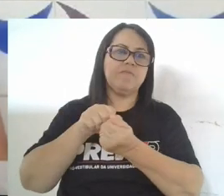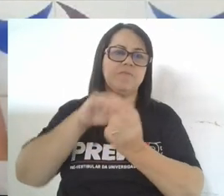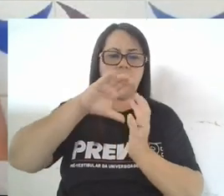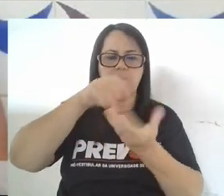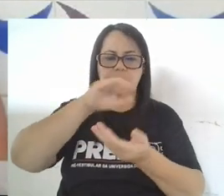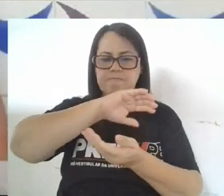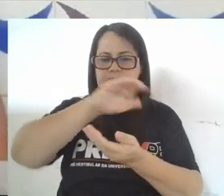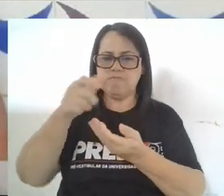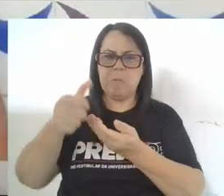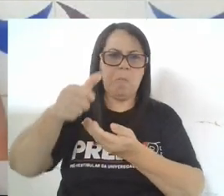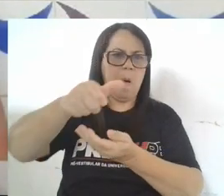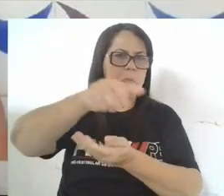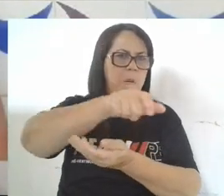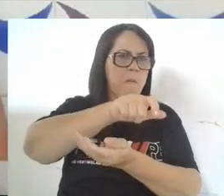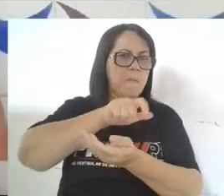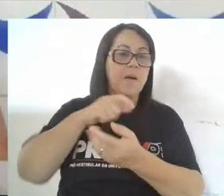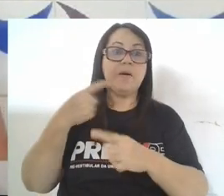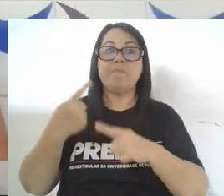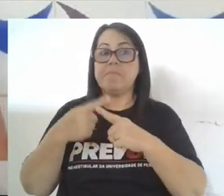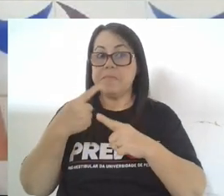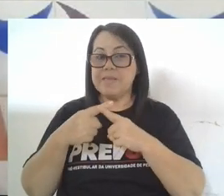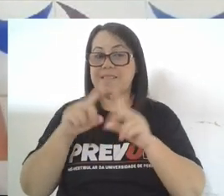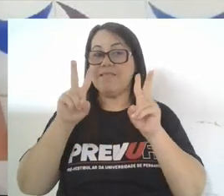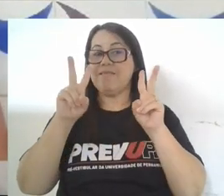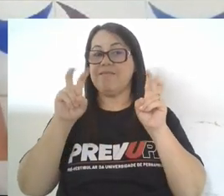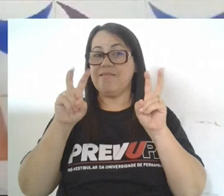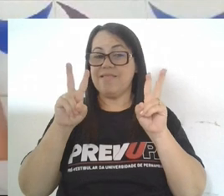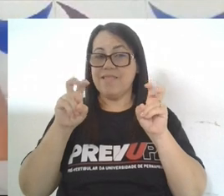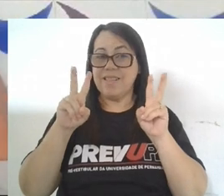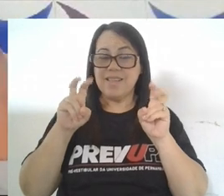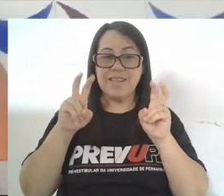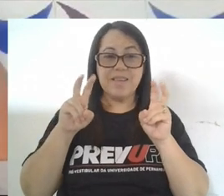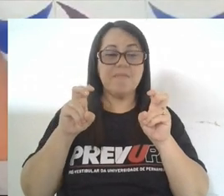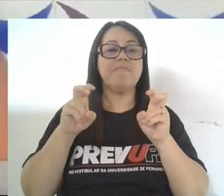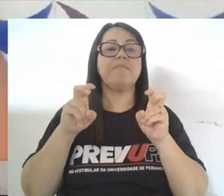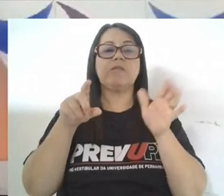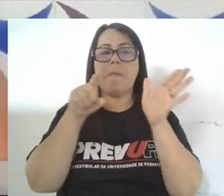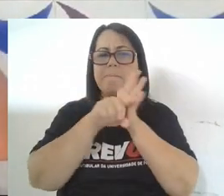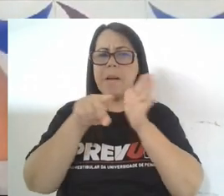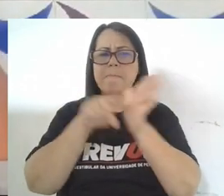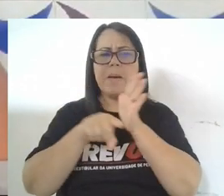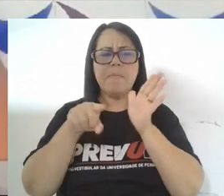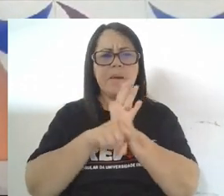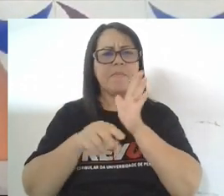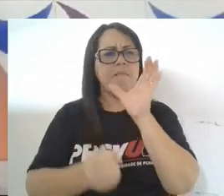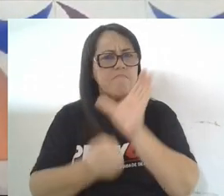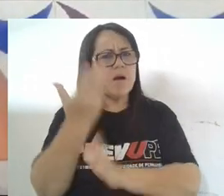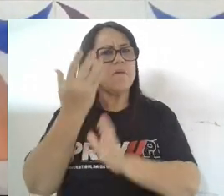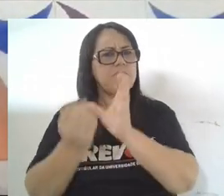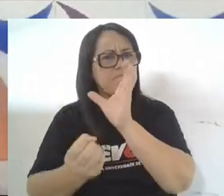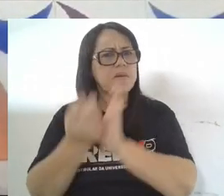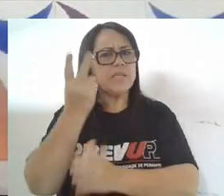na camada de ozônio, porque são temas e de questões que são repetidas